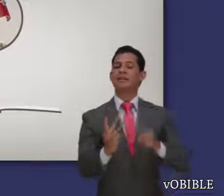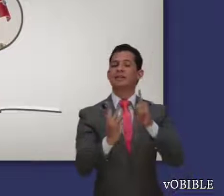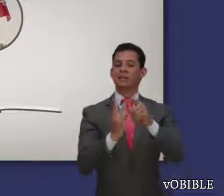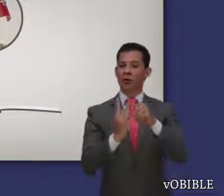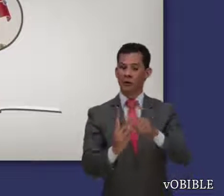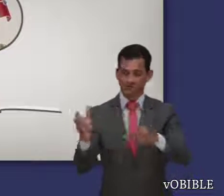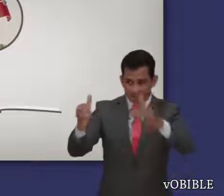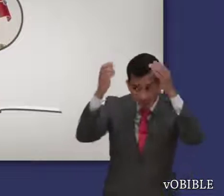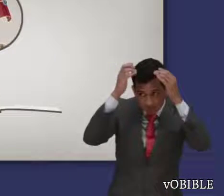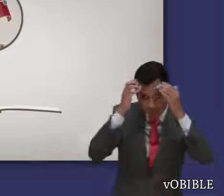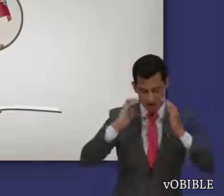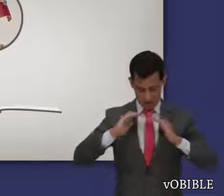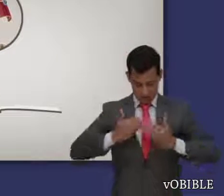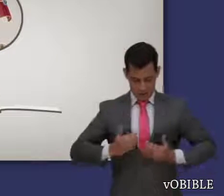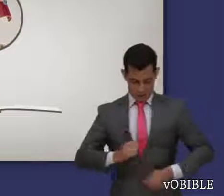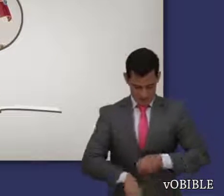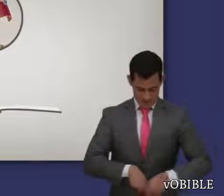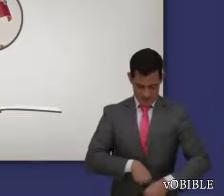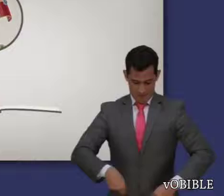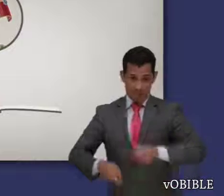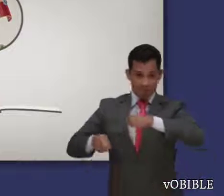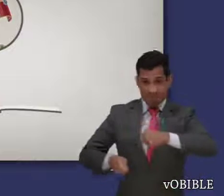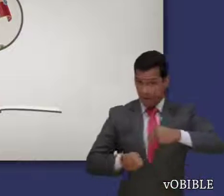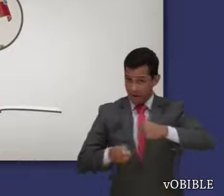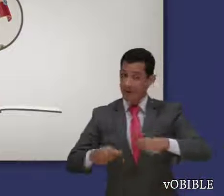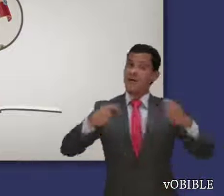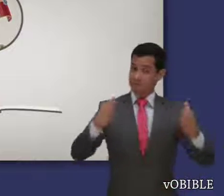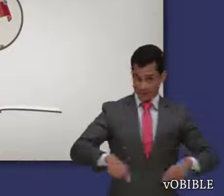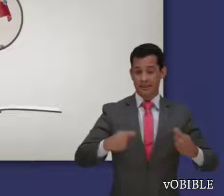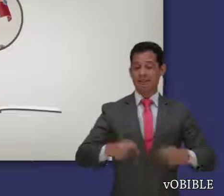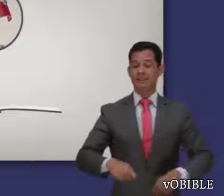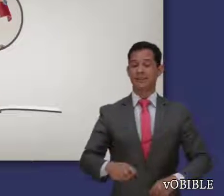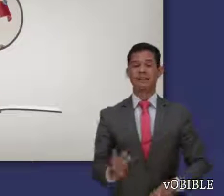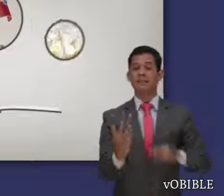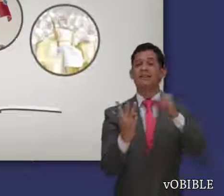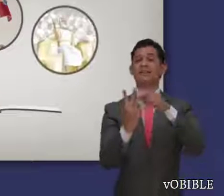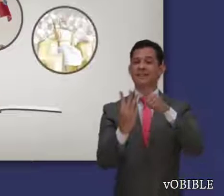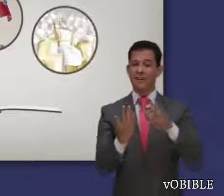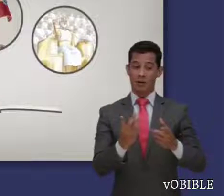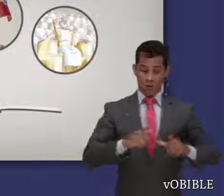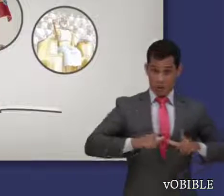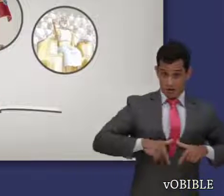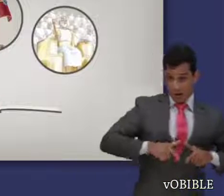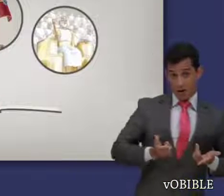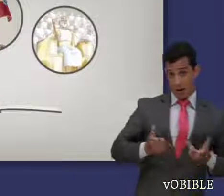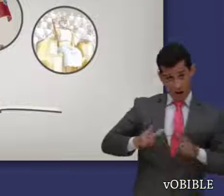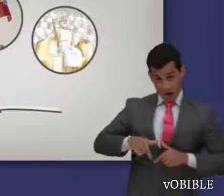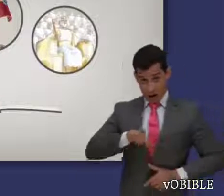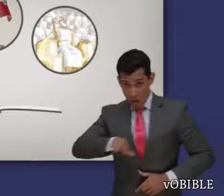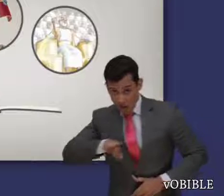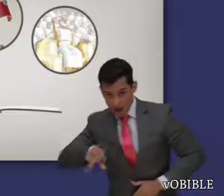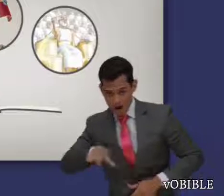A necessidade de vestirmos a armadura completa de Deus. E como Jeová escolheu judeus e pessoas de outras nações